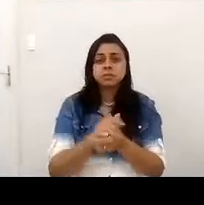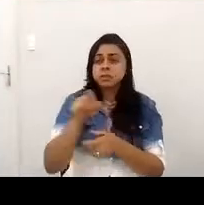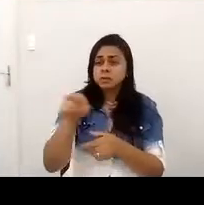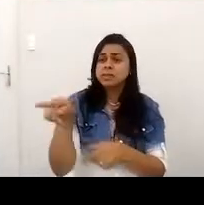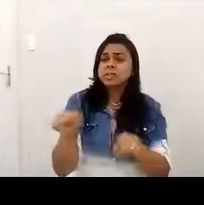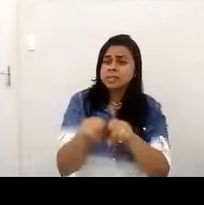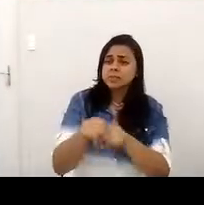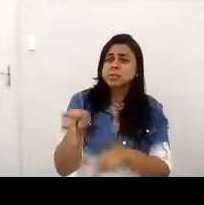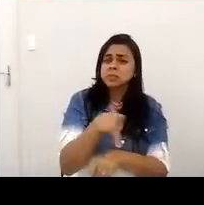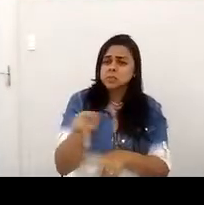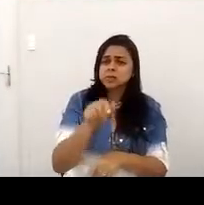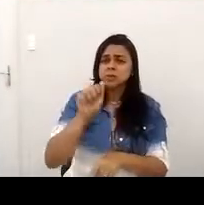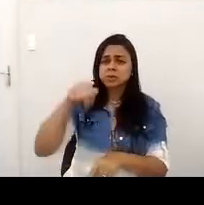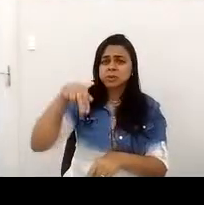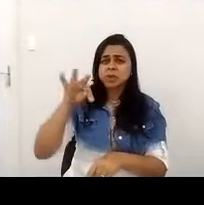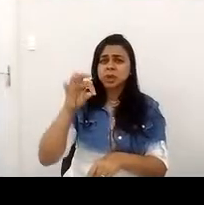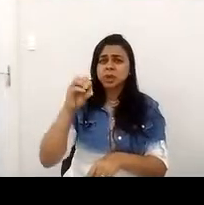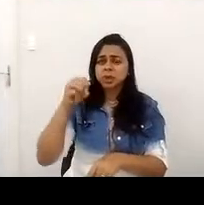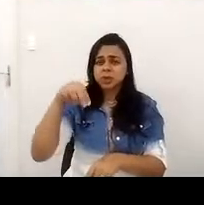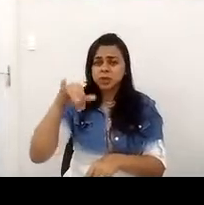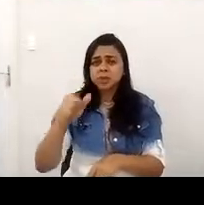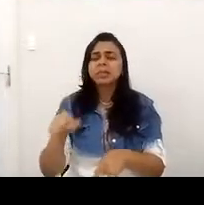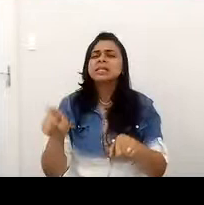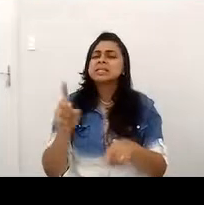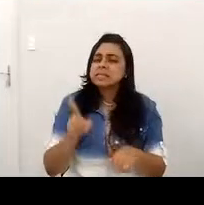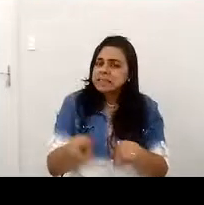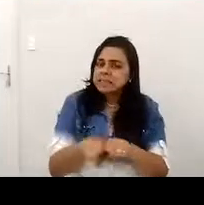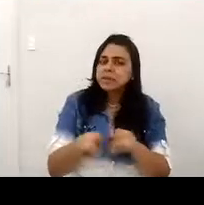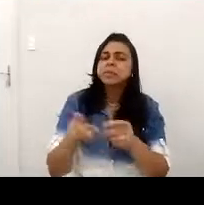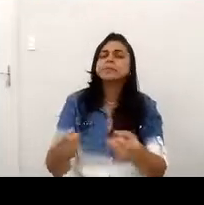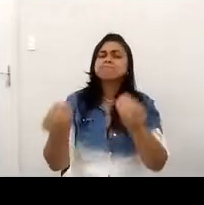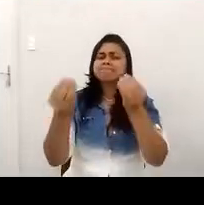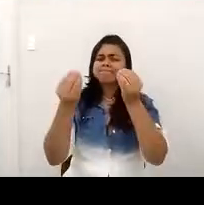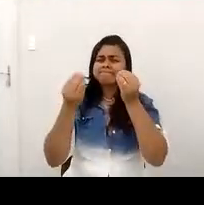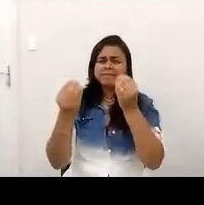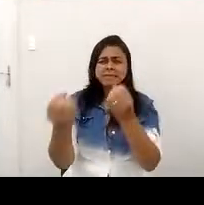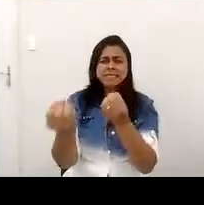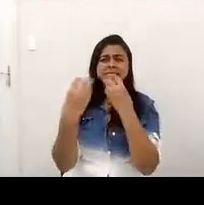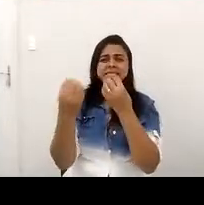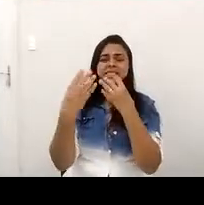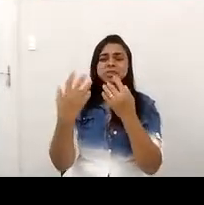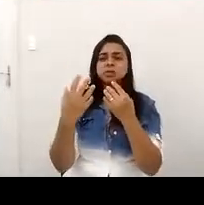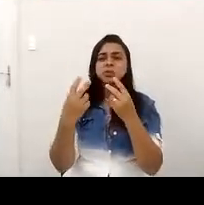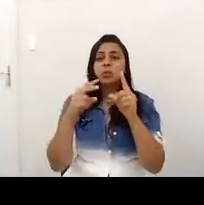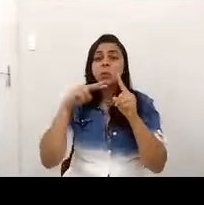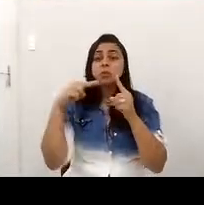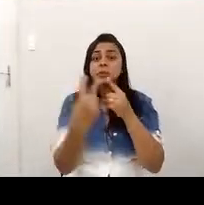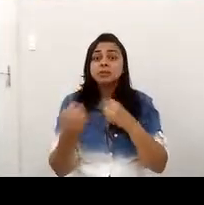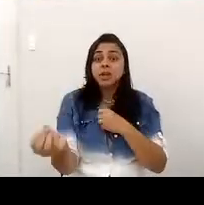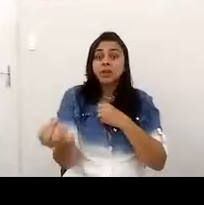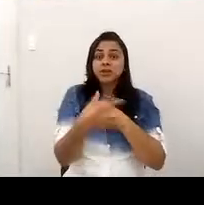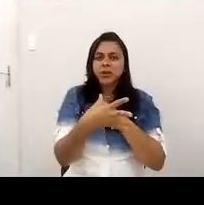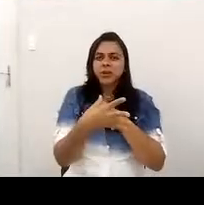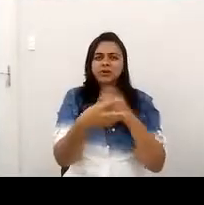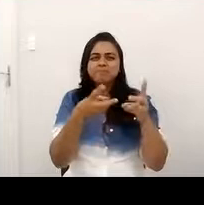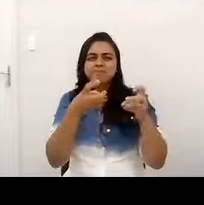e o professor Edson trouxeram para a gente toda a fundamentação, né? Uma nova forma de ver esses